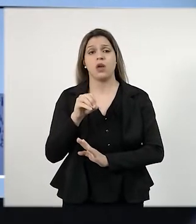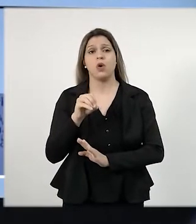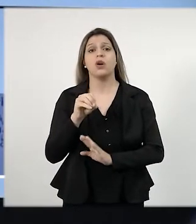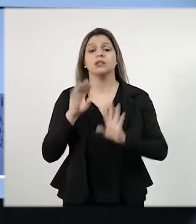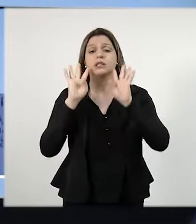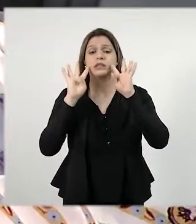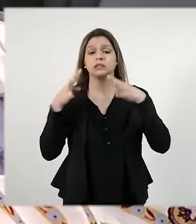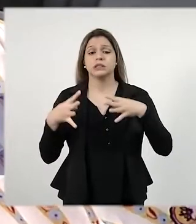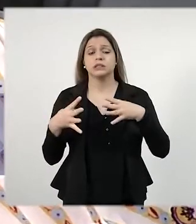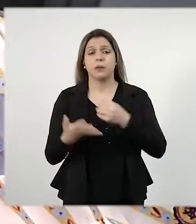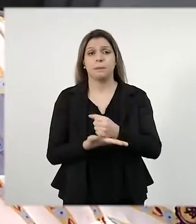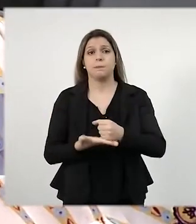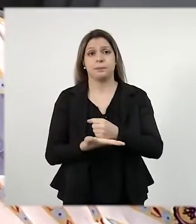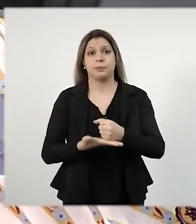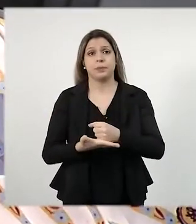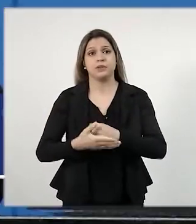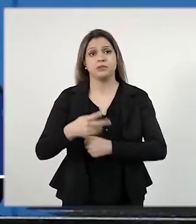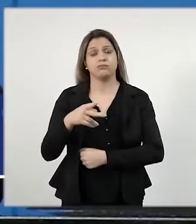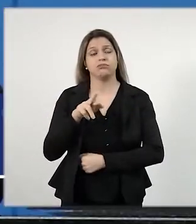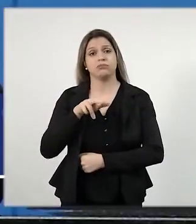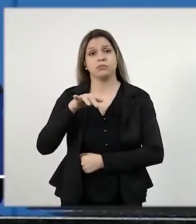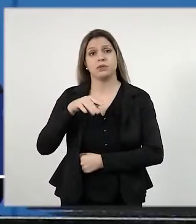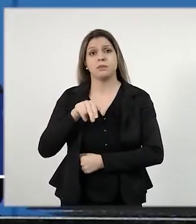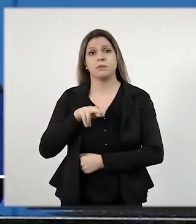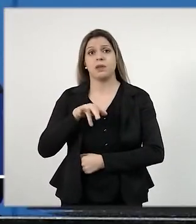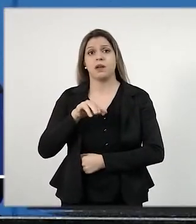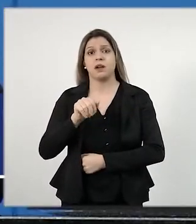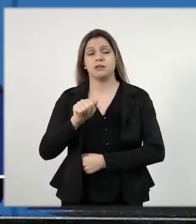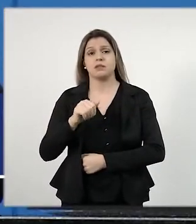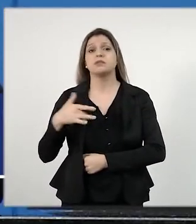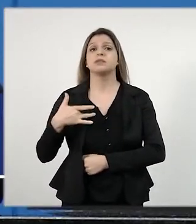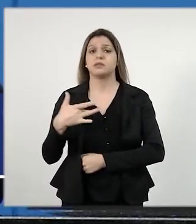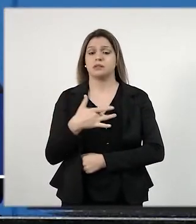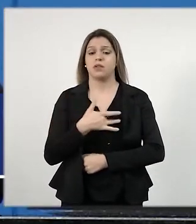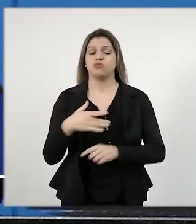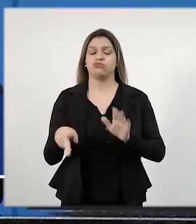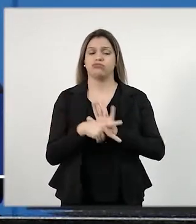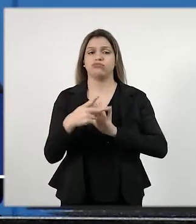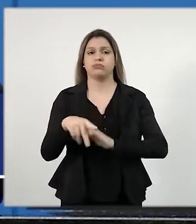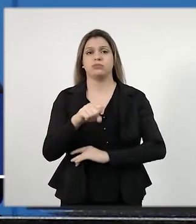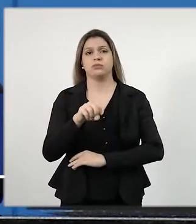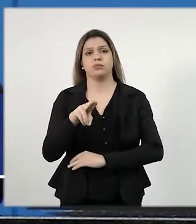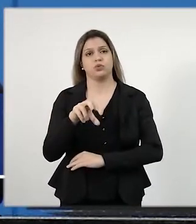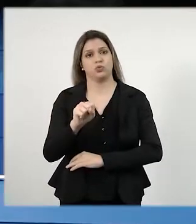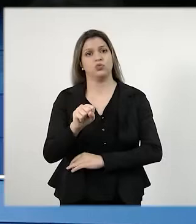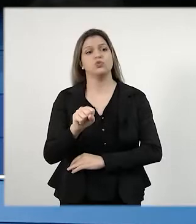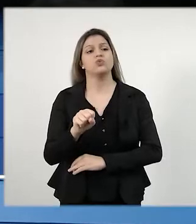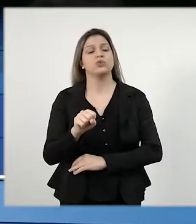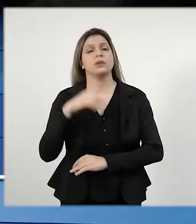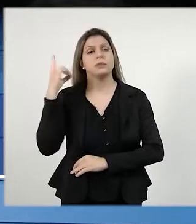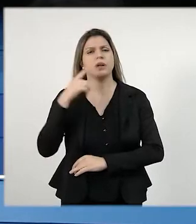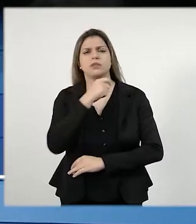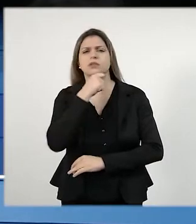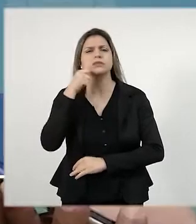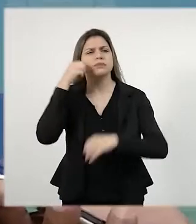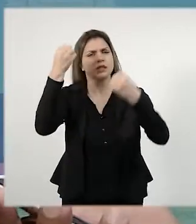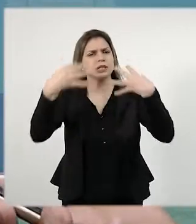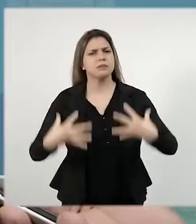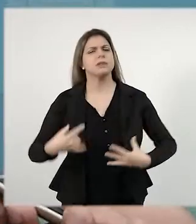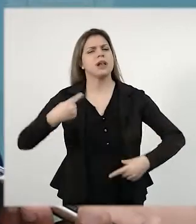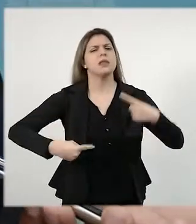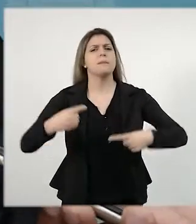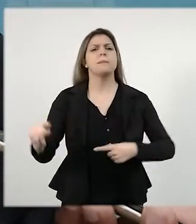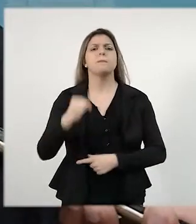primária à saúde no âmbito do SUS. O deputado Antônio Vaz, proponente da audiência pública, explica por que o debate é necessário. Isso